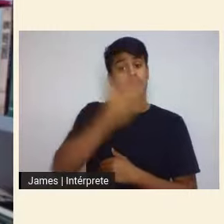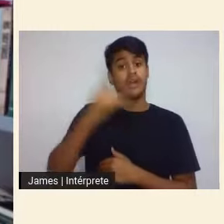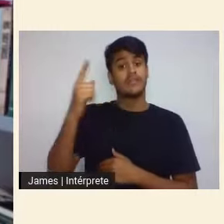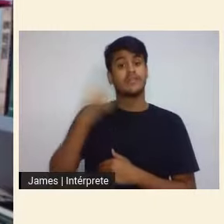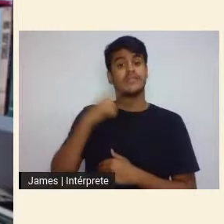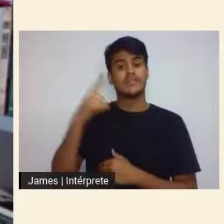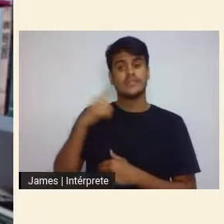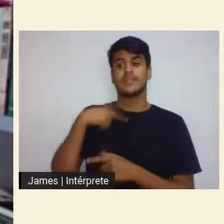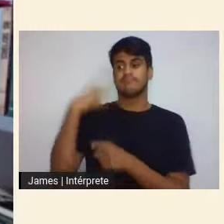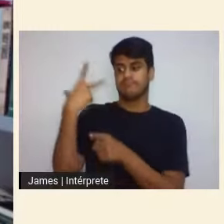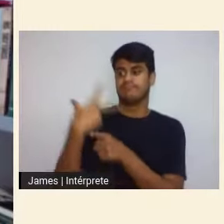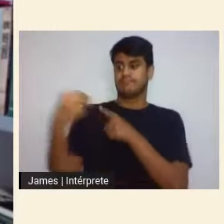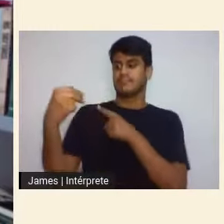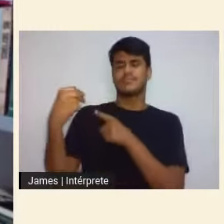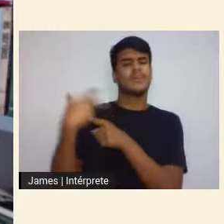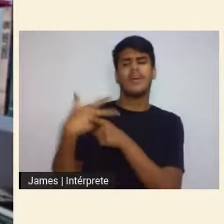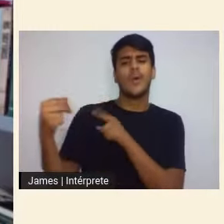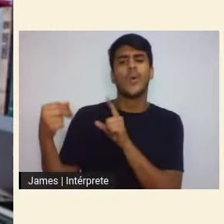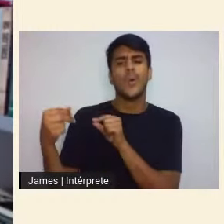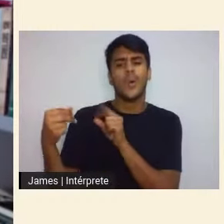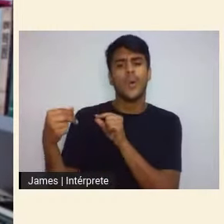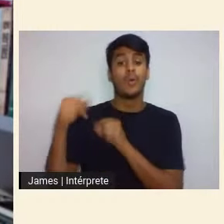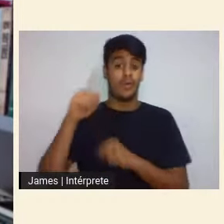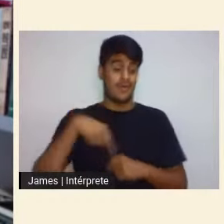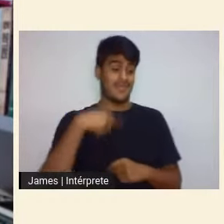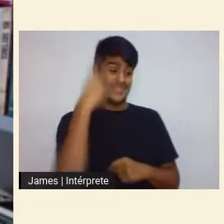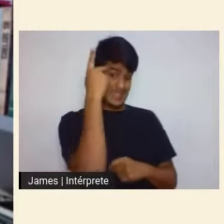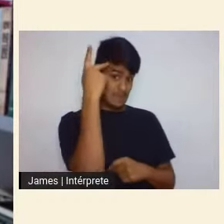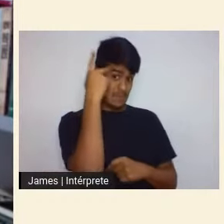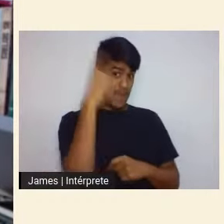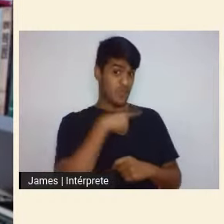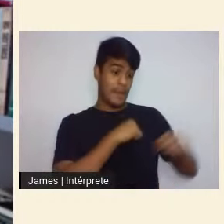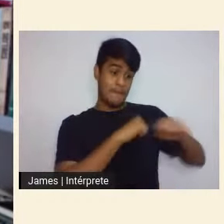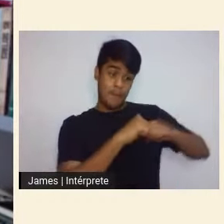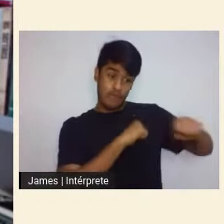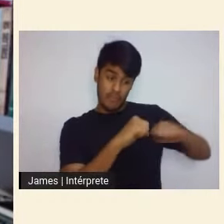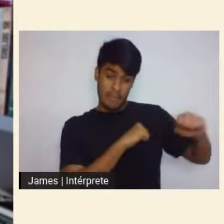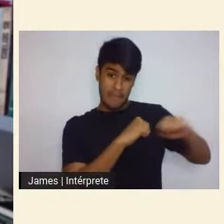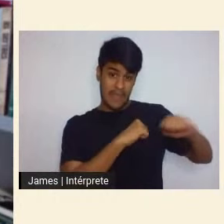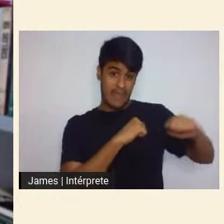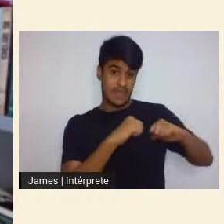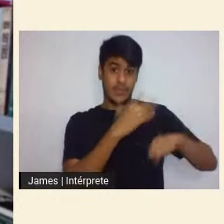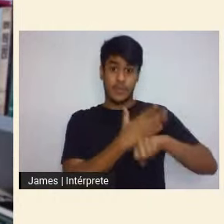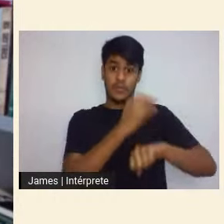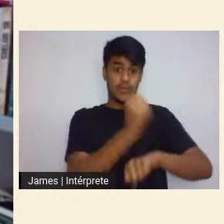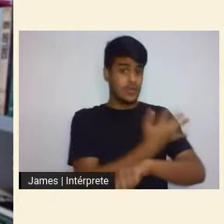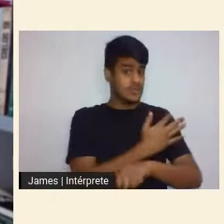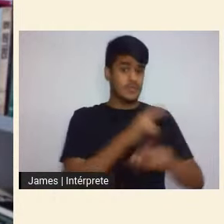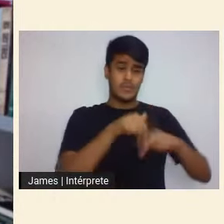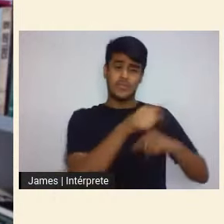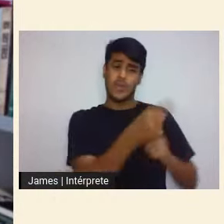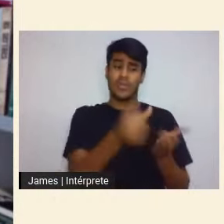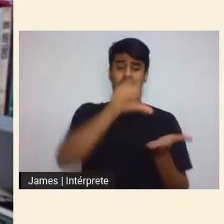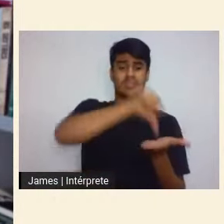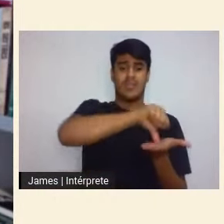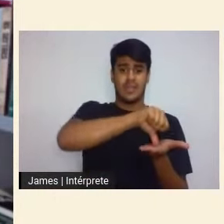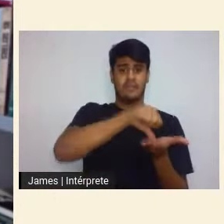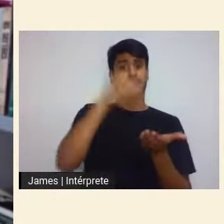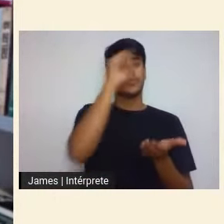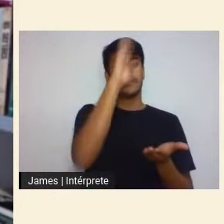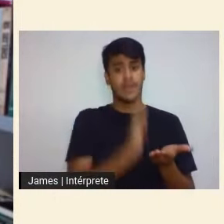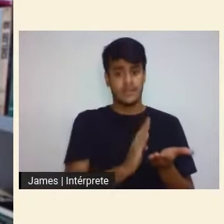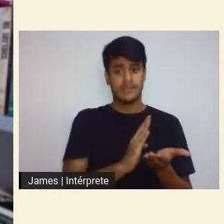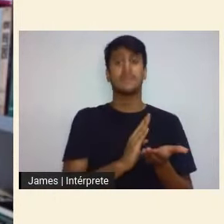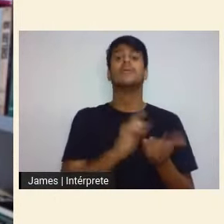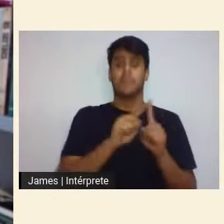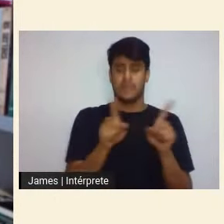que o modernismo paulista era o centro, né, não só do modernismo brasileiro, mas